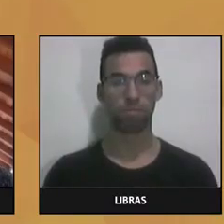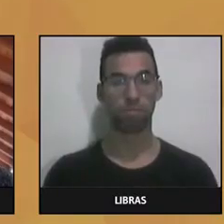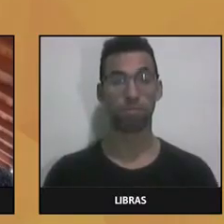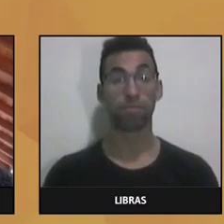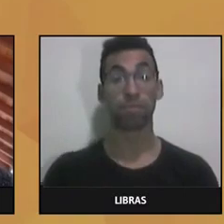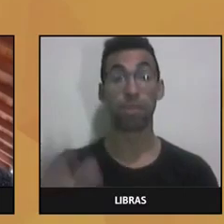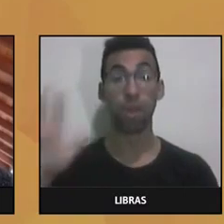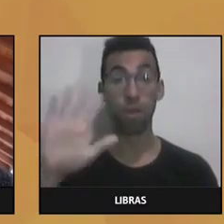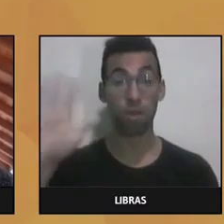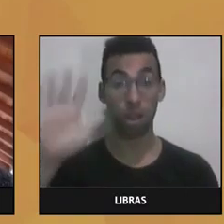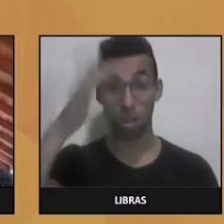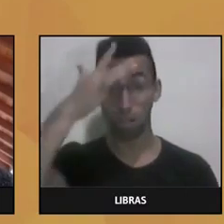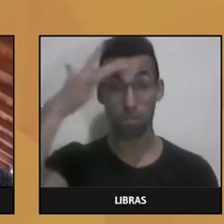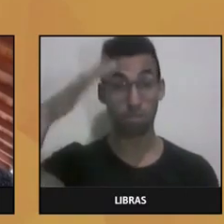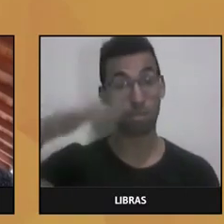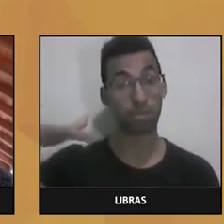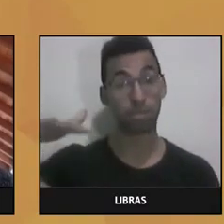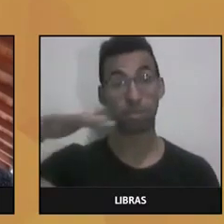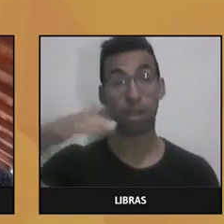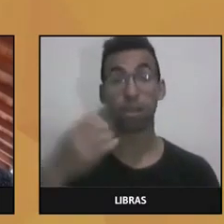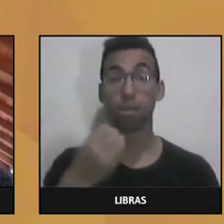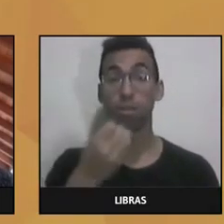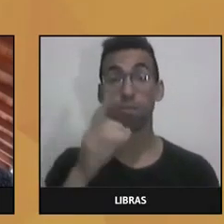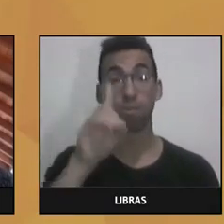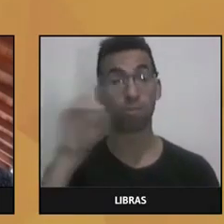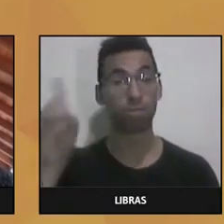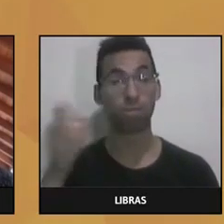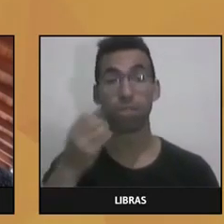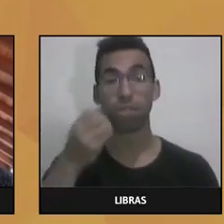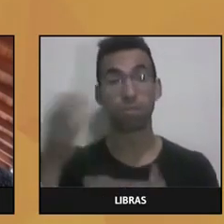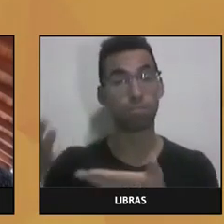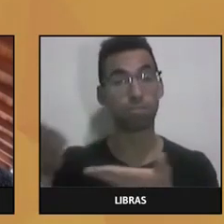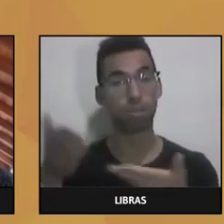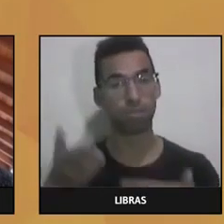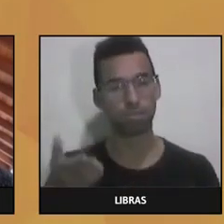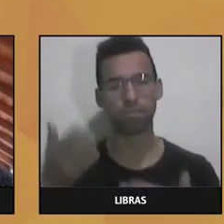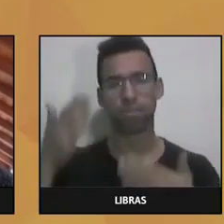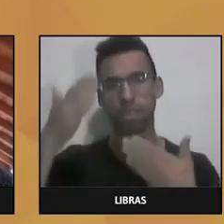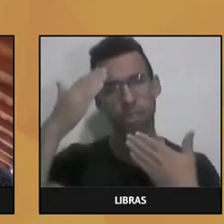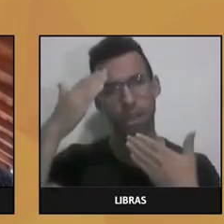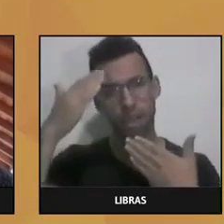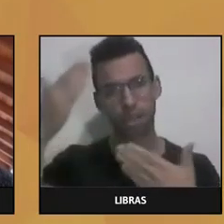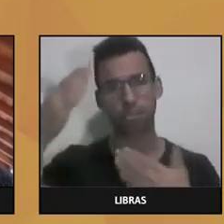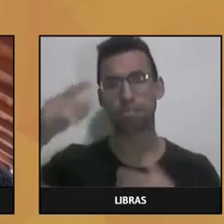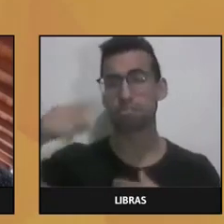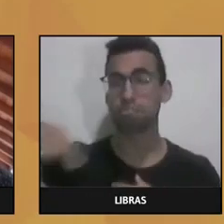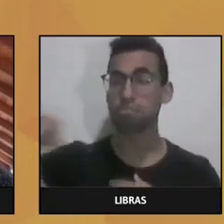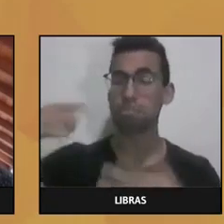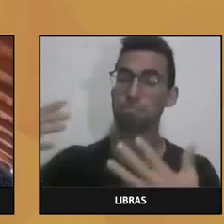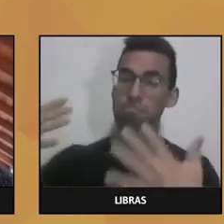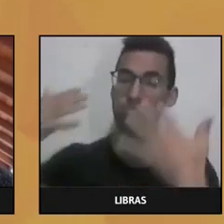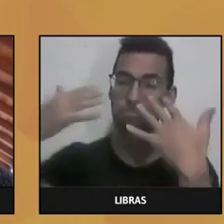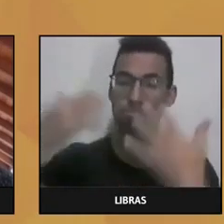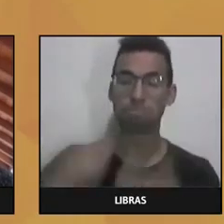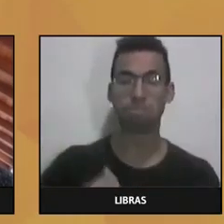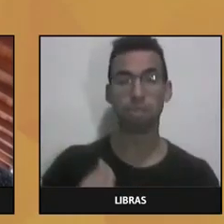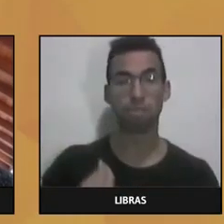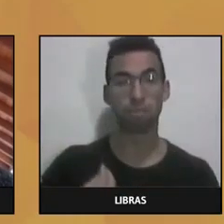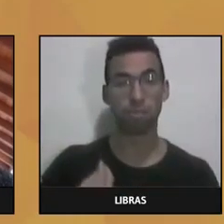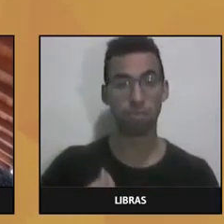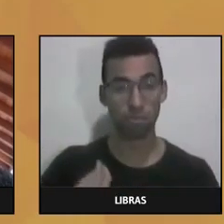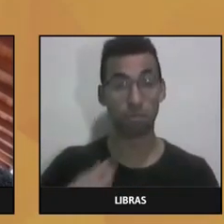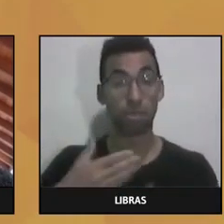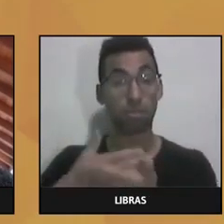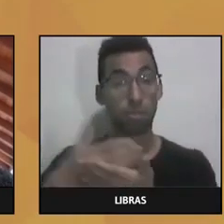Olá, pessoal, bom dia, sejam todos bem-vindos. Agradeço a todos que nos acompanham ao vivo. Para dar início ao